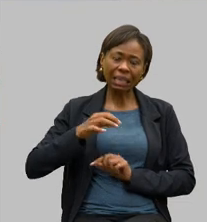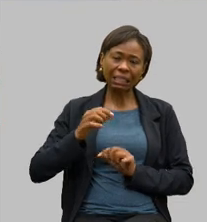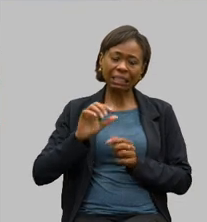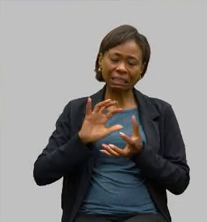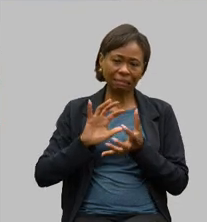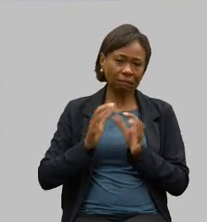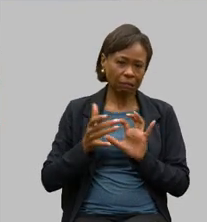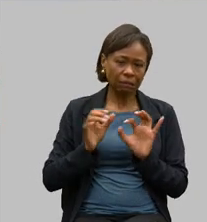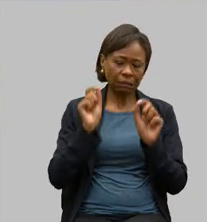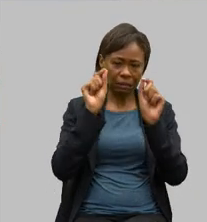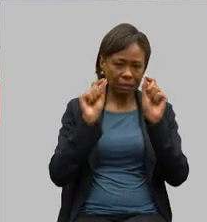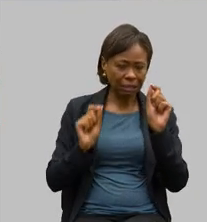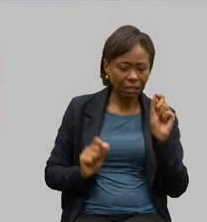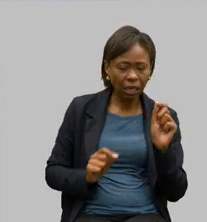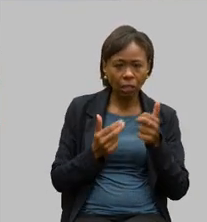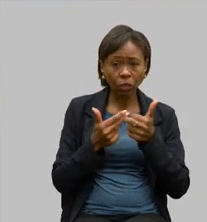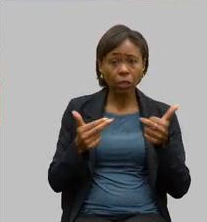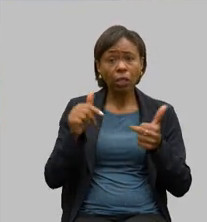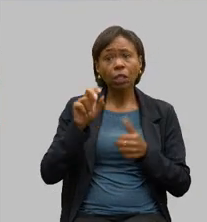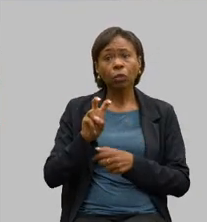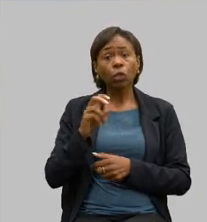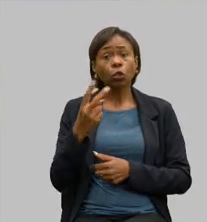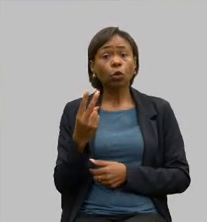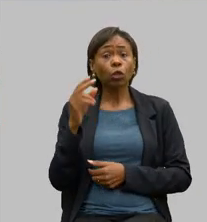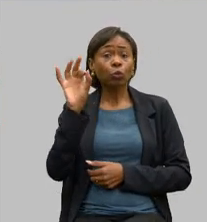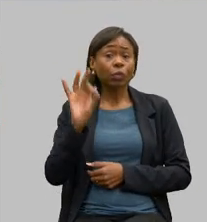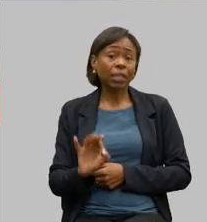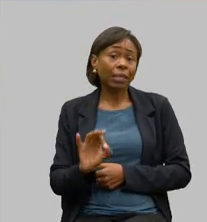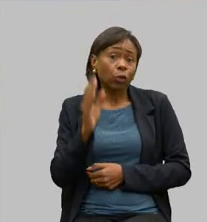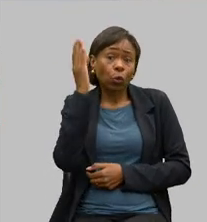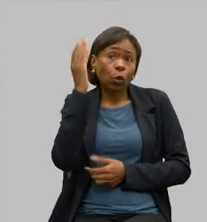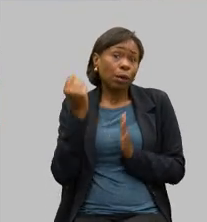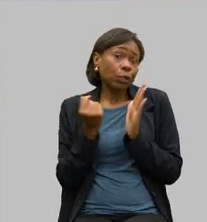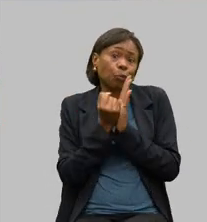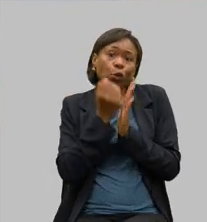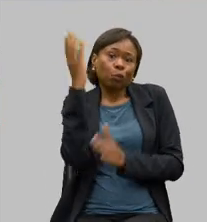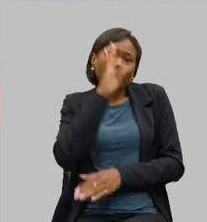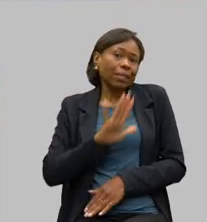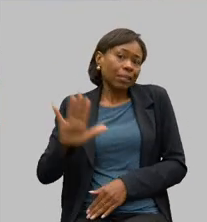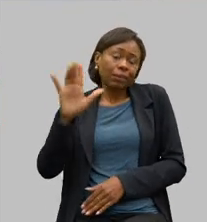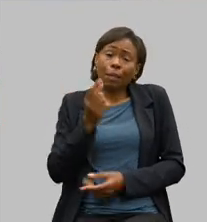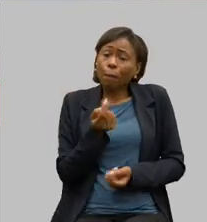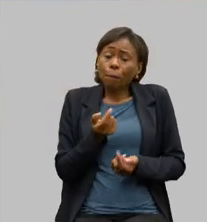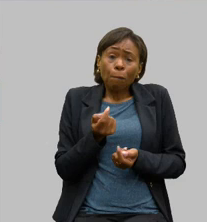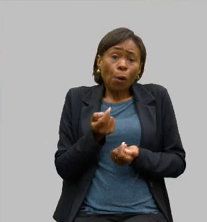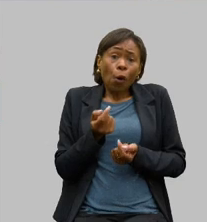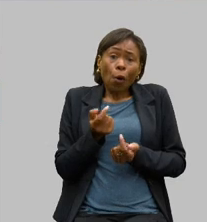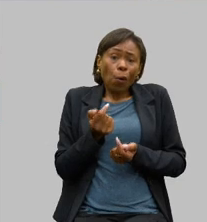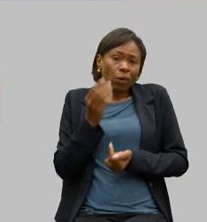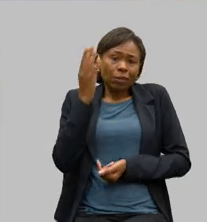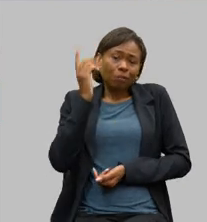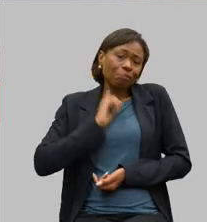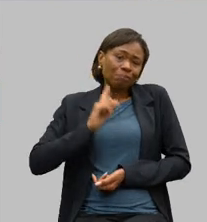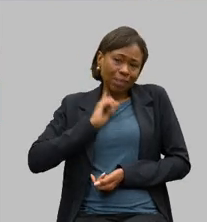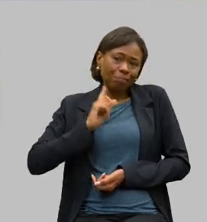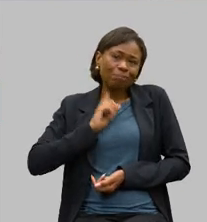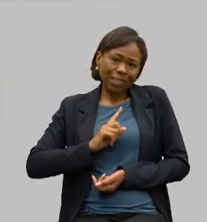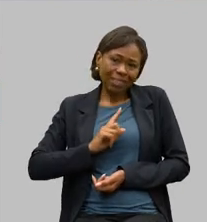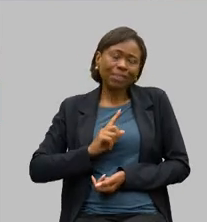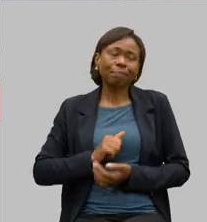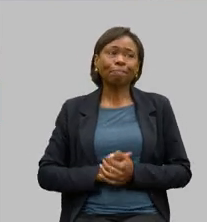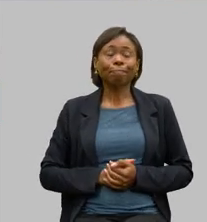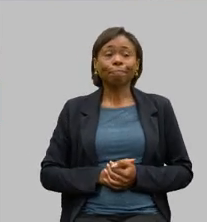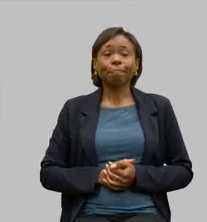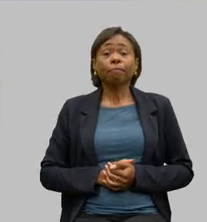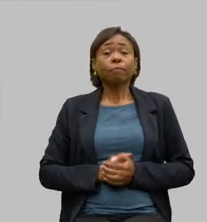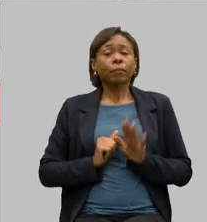62% do patrimônio histórico do Brasil Então não adianta é muito tudo tudo muito é pouco para Minas do patrimônio histórico eh e eu quero chamar